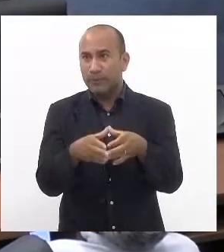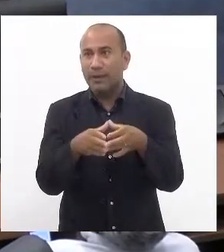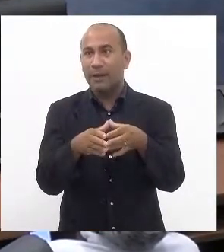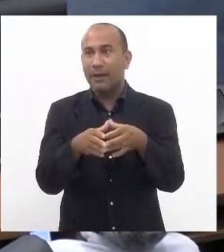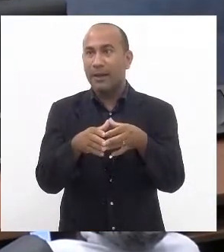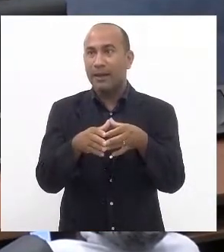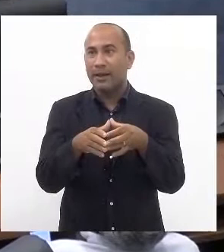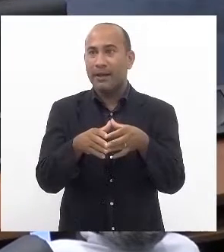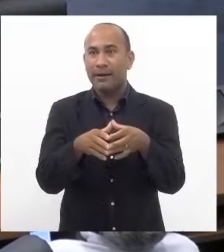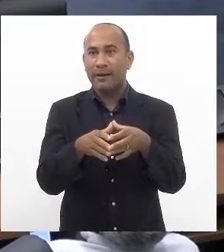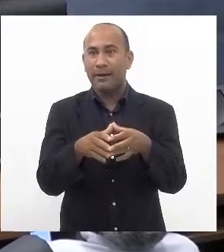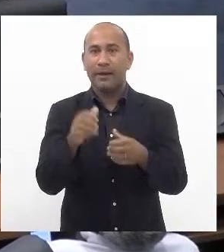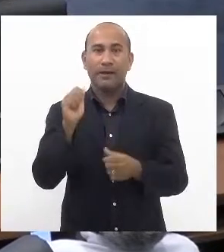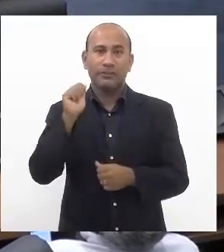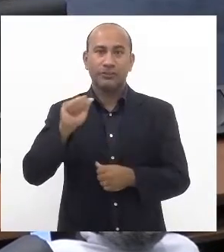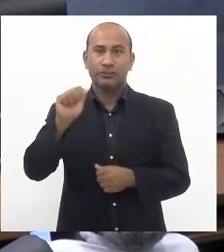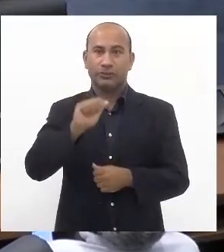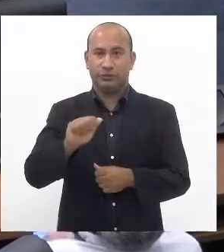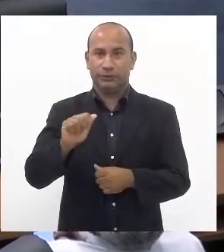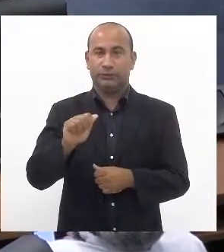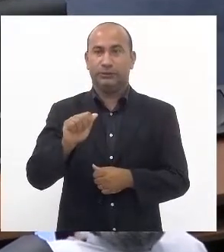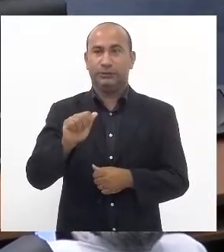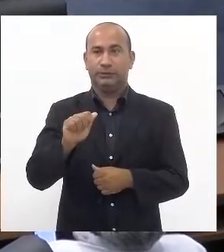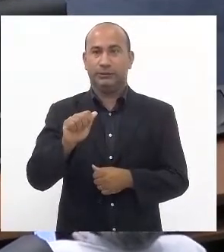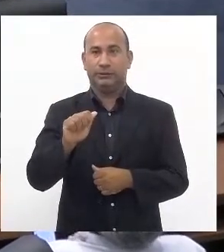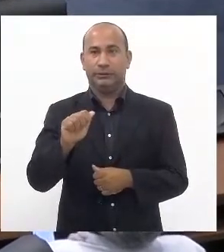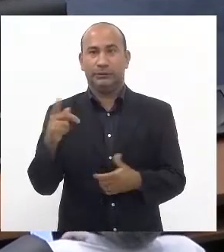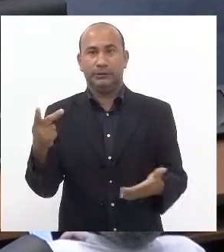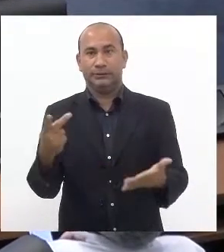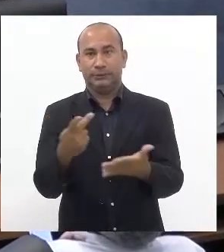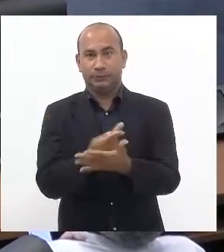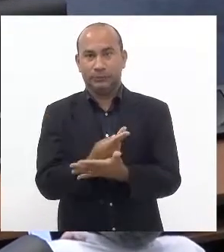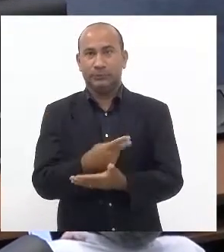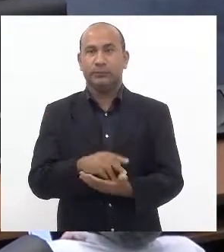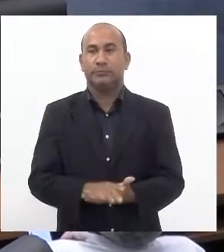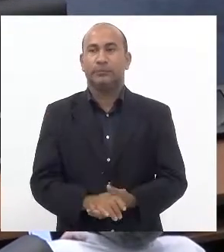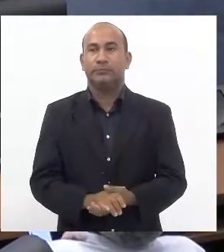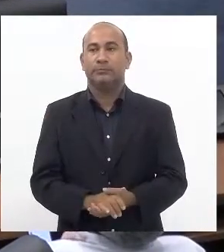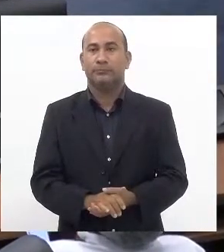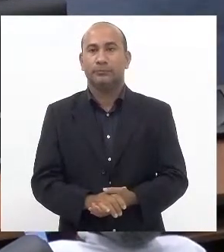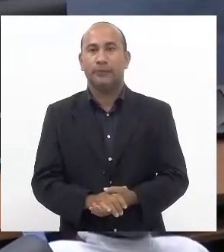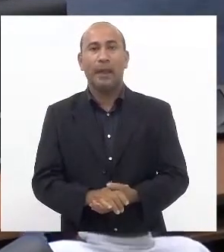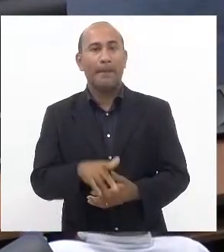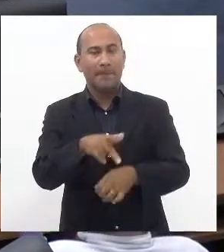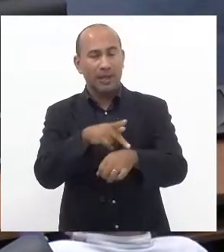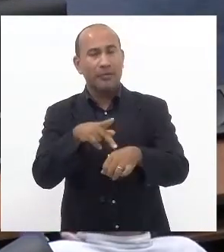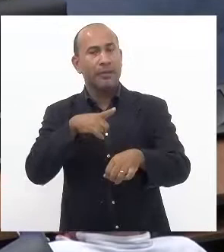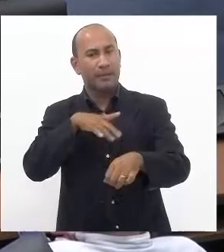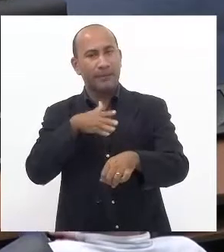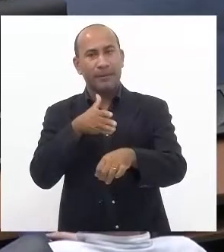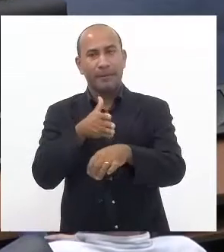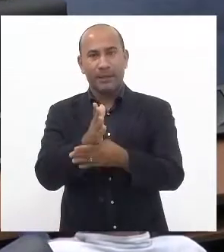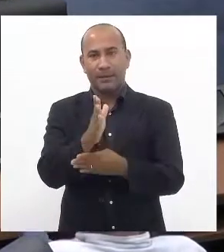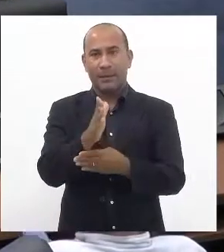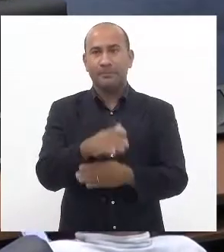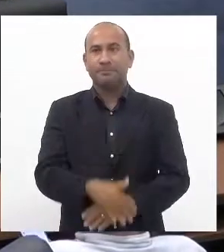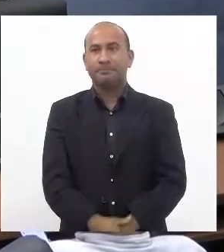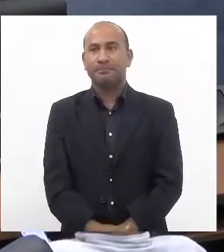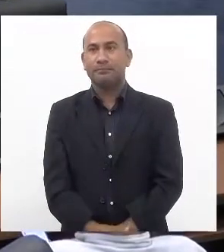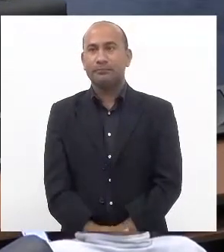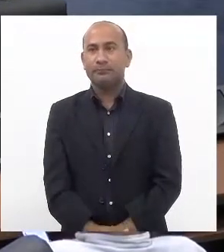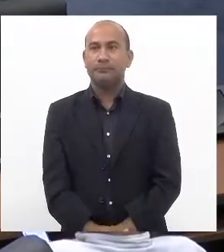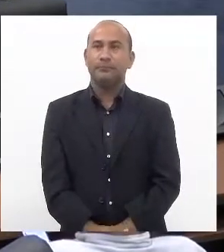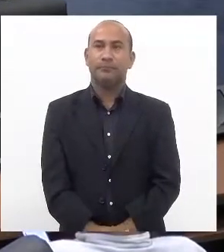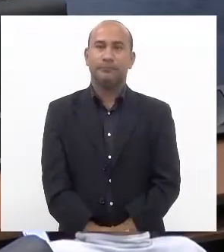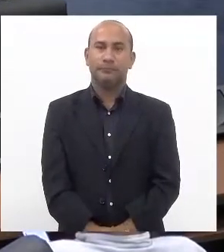no Rio de Janeiro, ministro Cláudio Gutierrez, país que o senhor teve passagem, né? Em Buenos